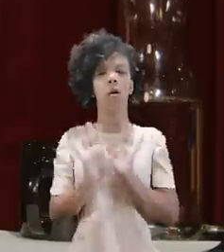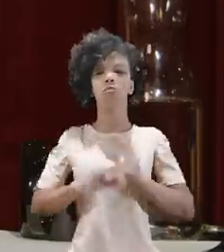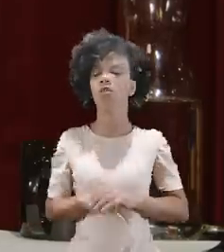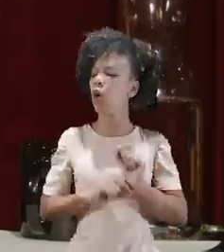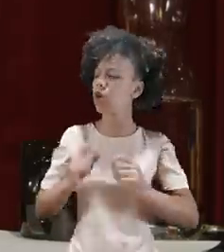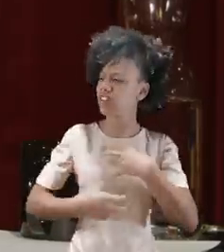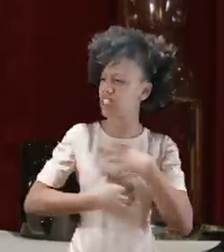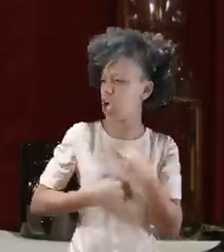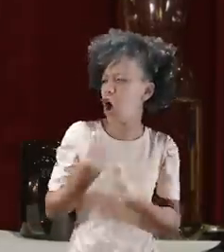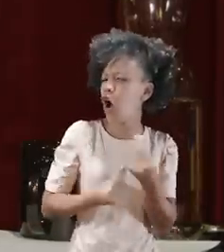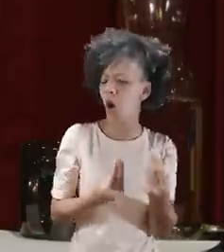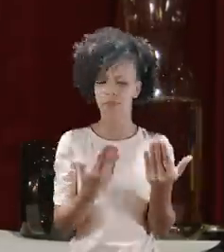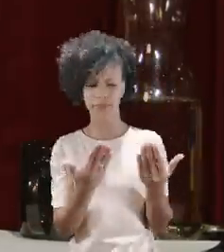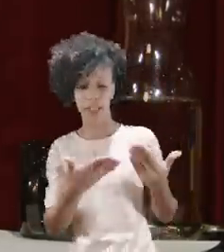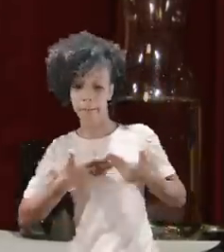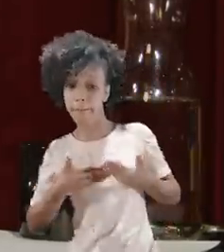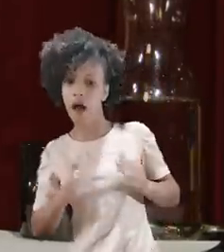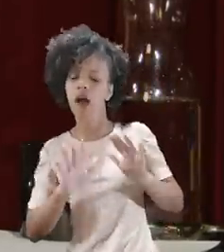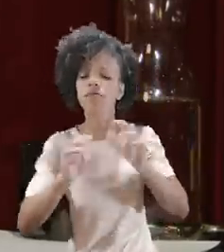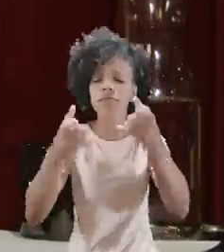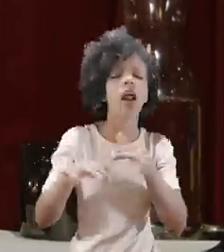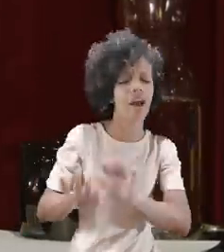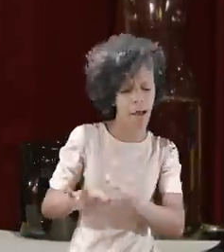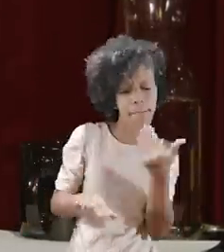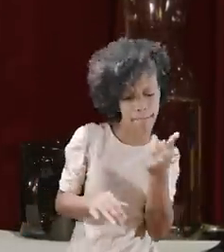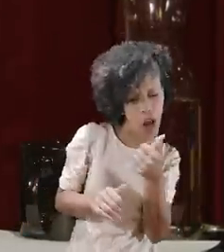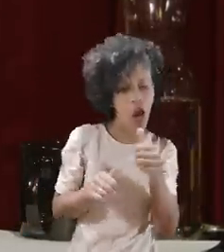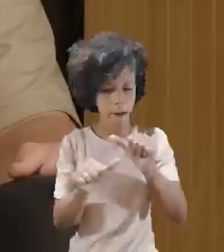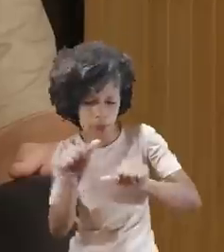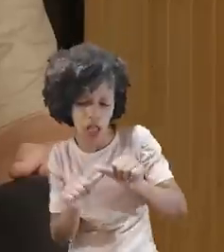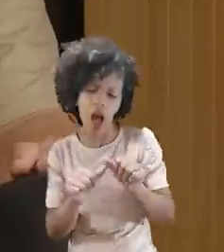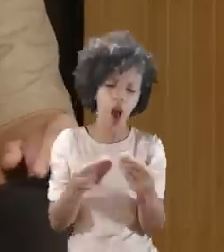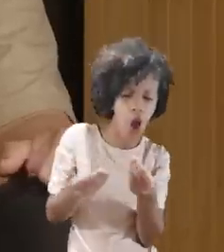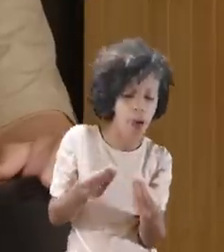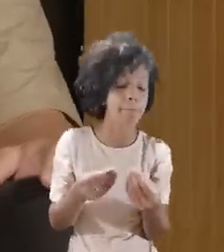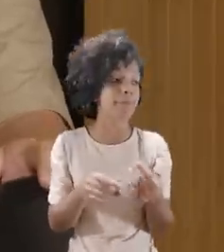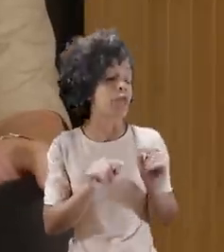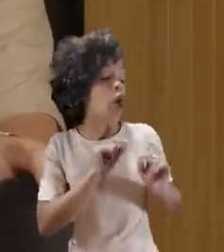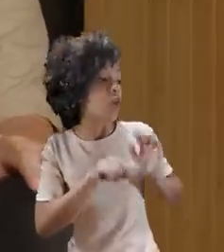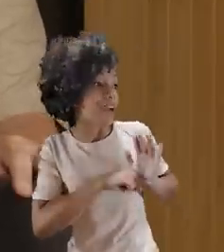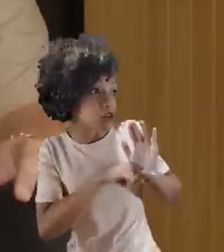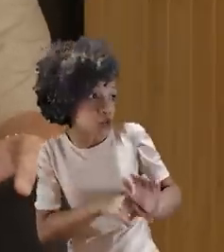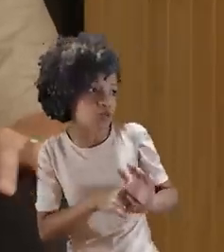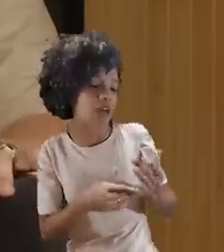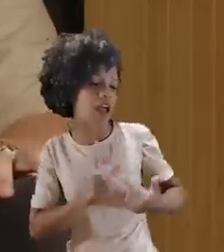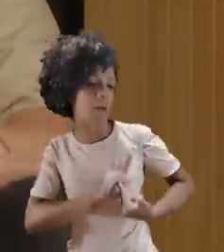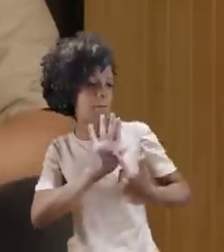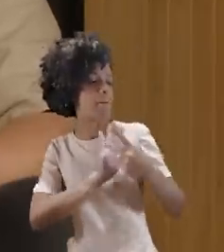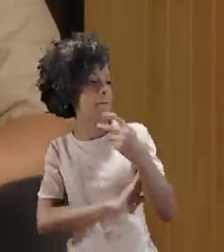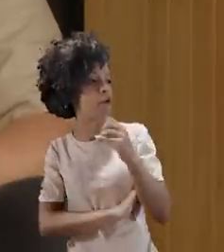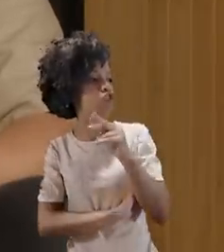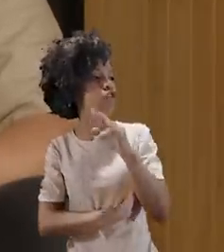tem que ser sente às vezes não é que você faz abertura para falar para o cara mano deixa eu te melhorar aqui claro que ajuda muito é portfólio